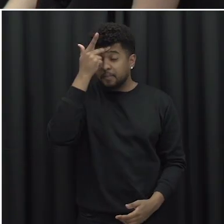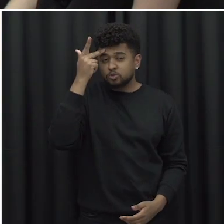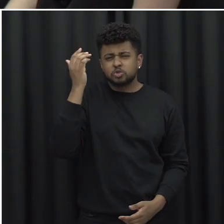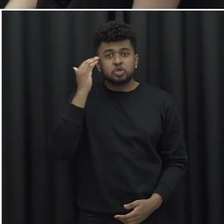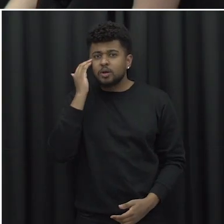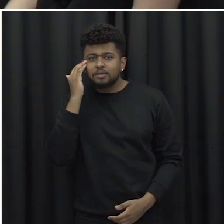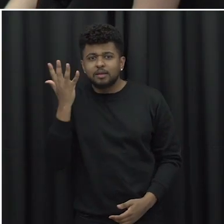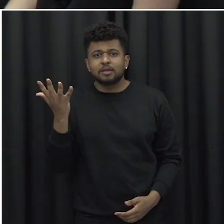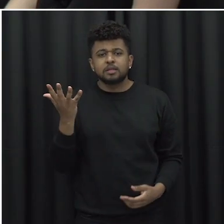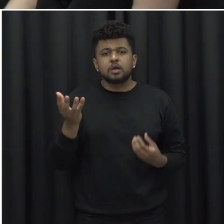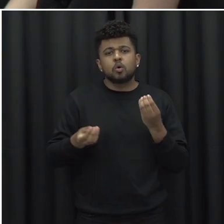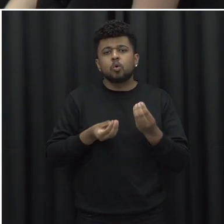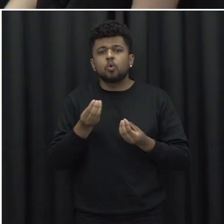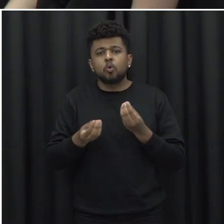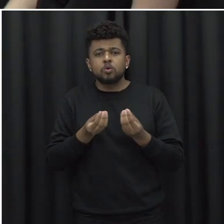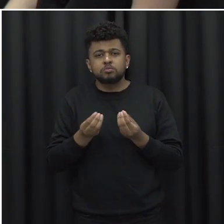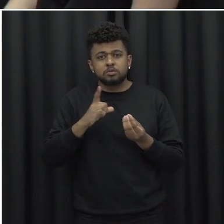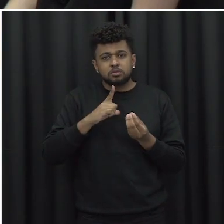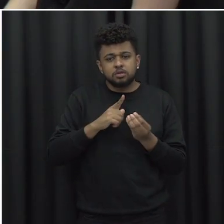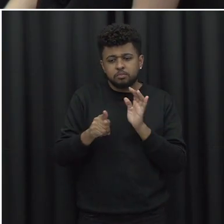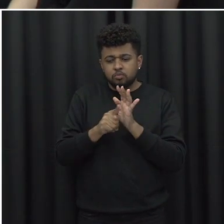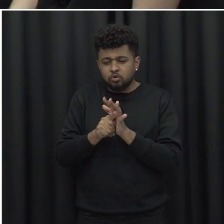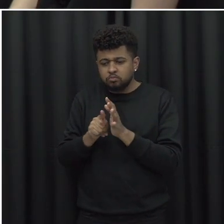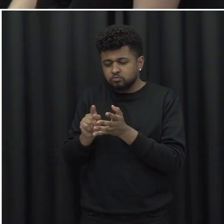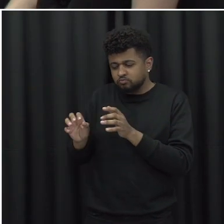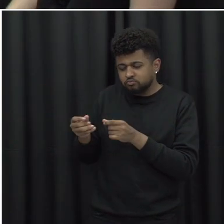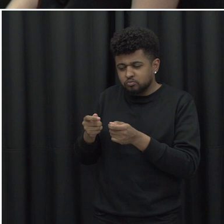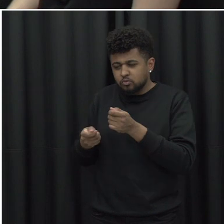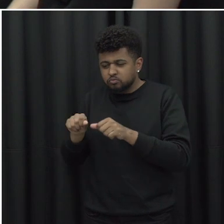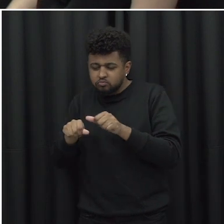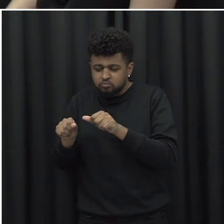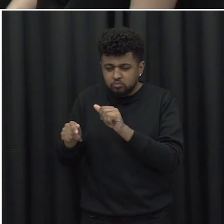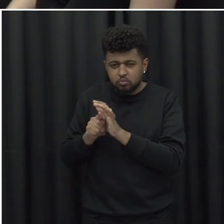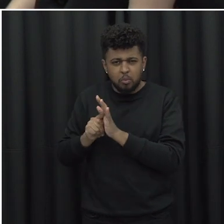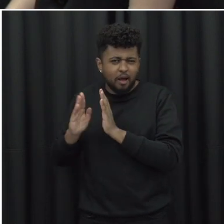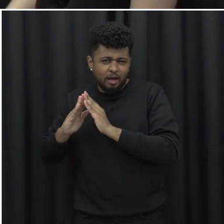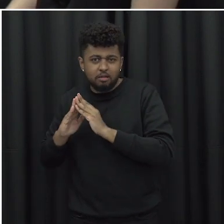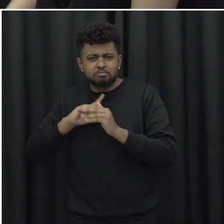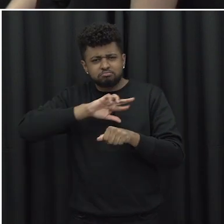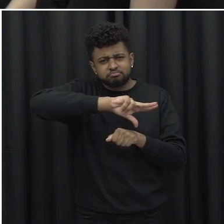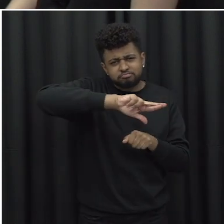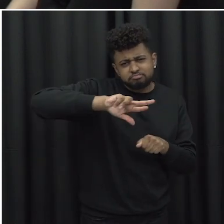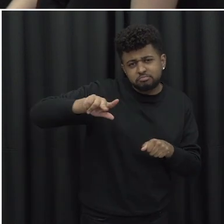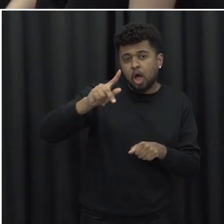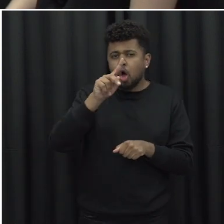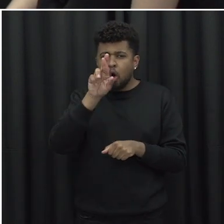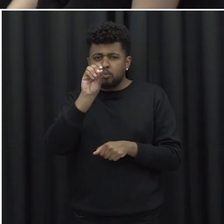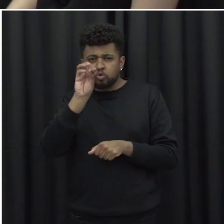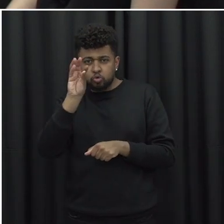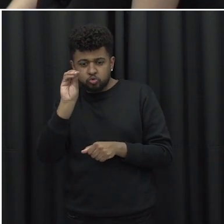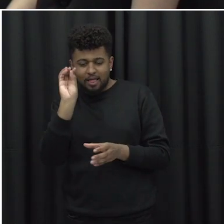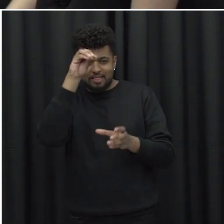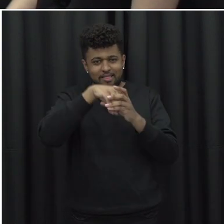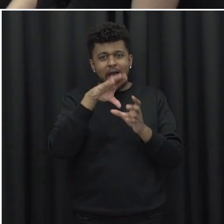e as pessoas não entendem, assim, quando até tem essas formulações caseiras, a gente tem vários produtos, subprodutos dentro